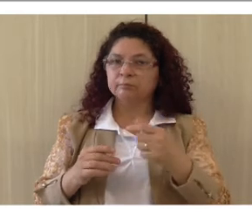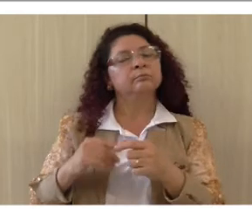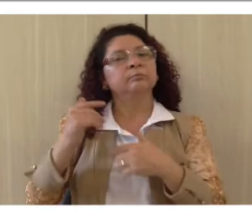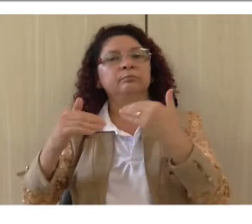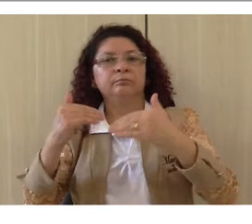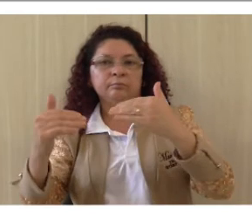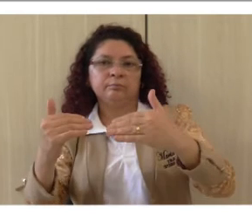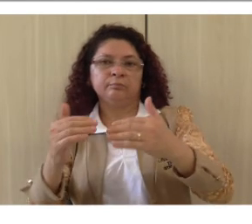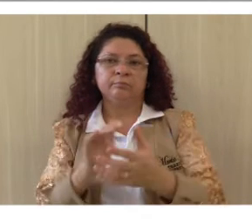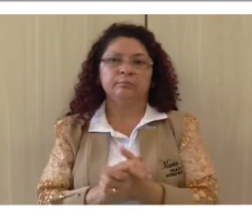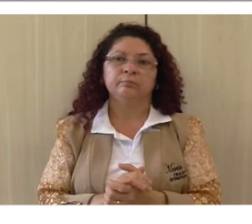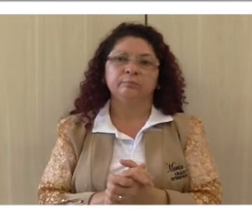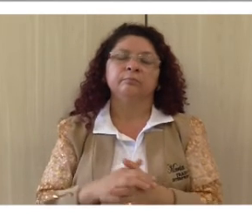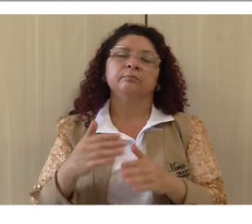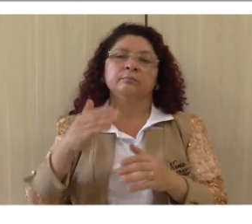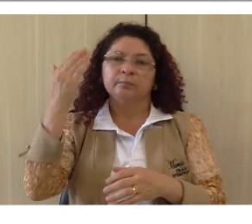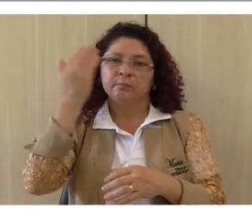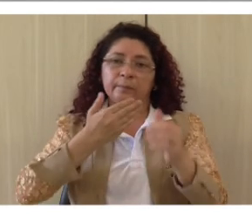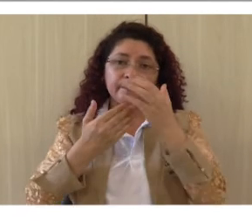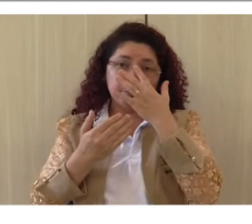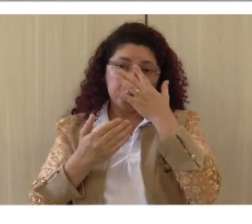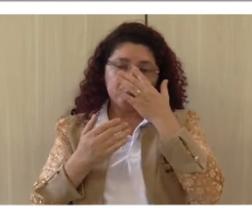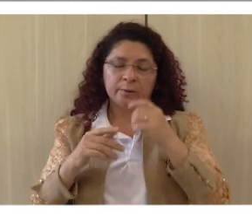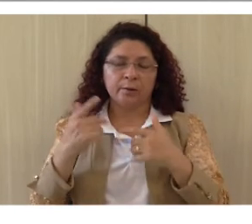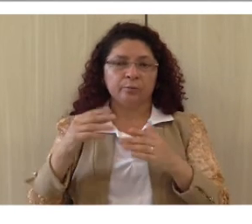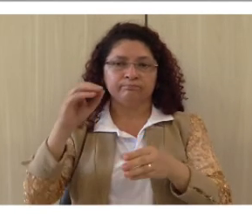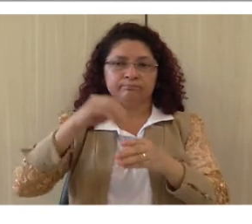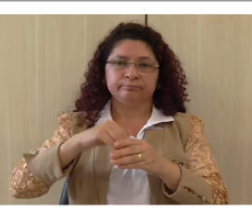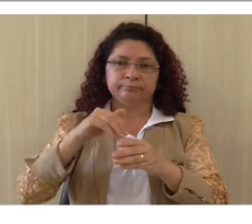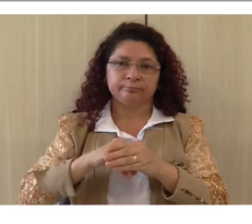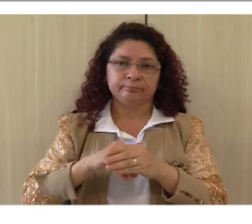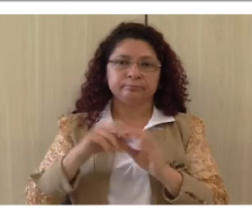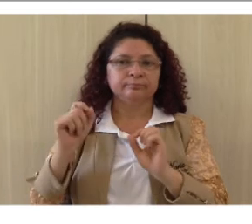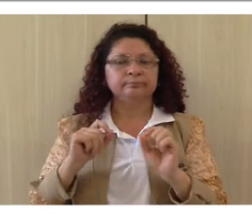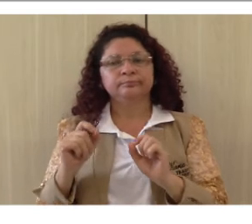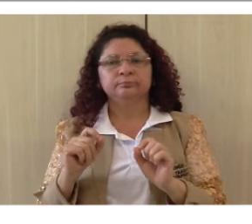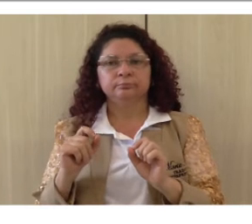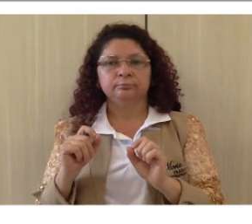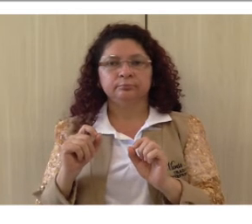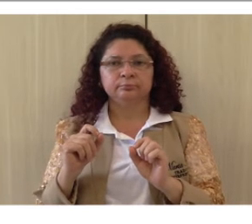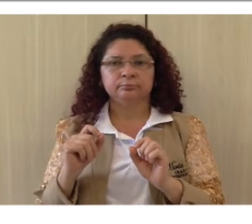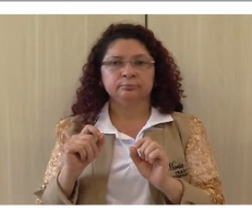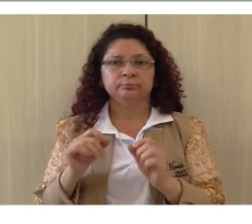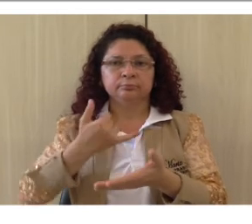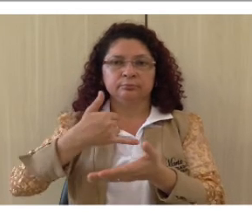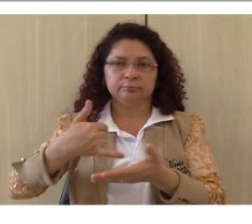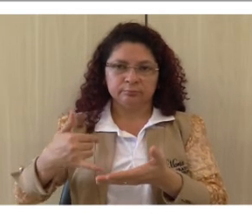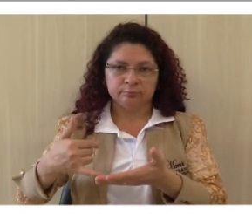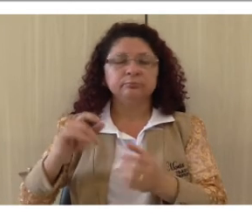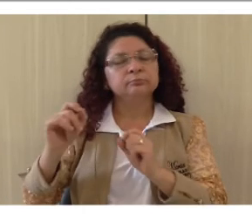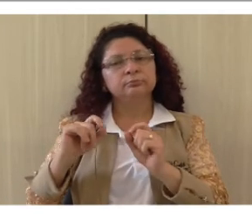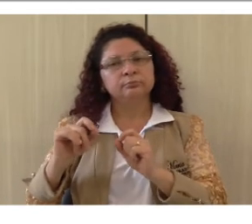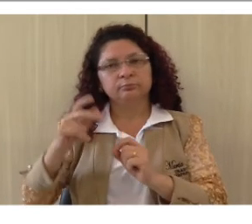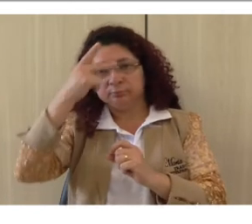de matrícula dos candidatos aprovados e havendo vagas não preenchidas, serão convocados para a habilitação de matrícula os candidatos